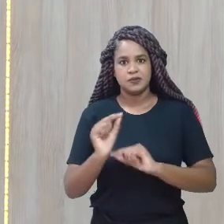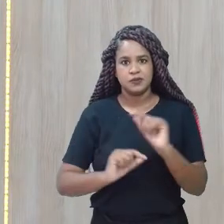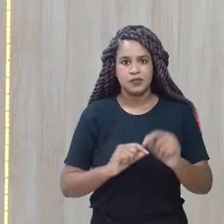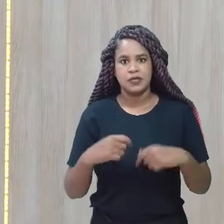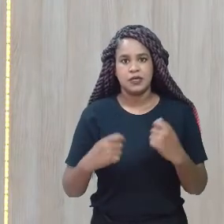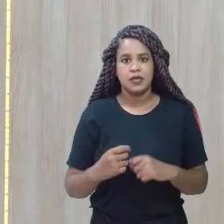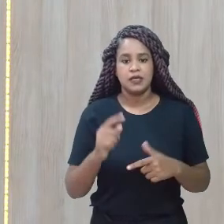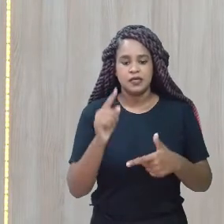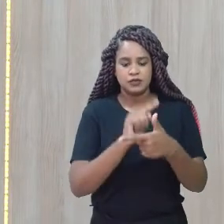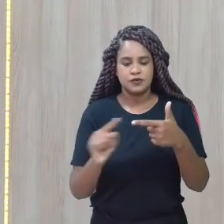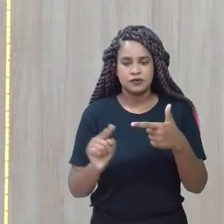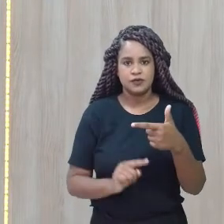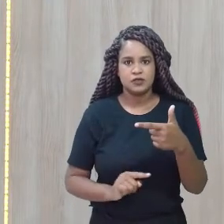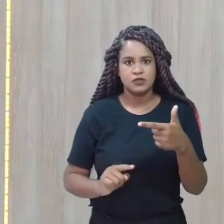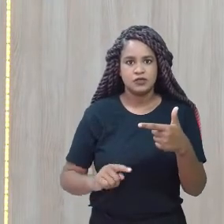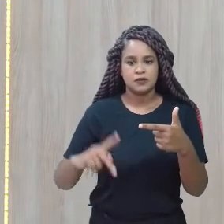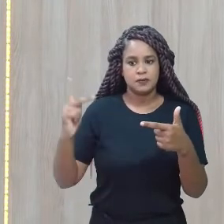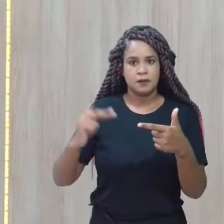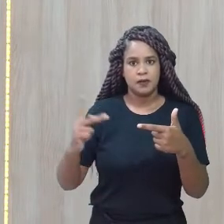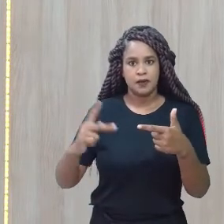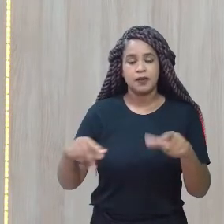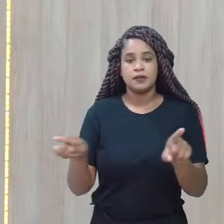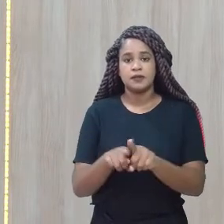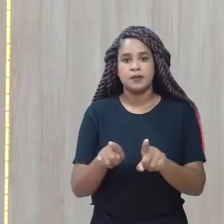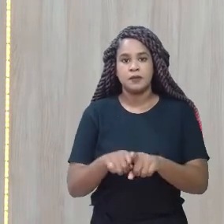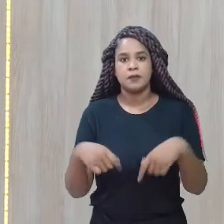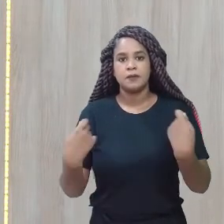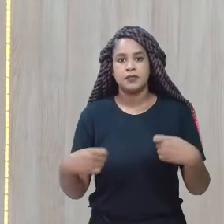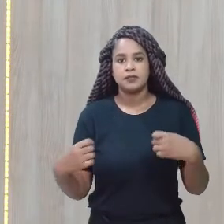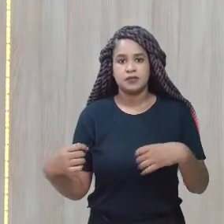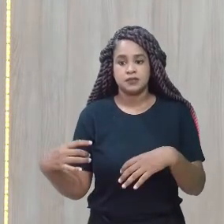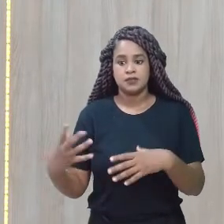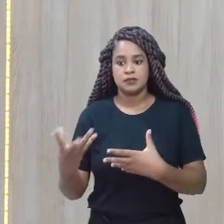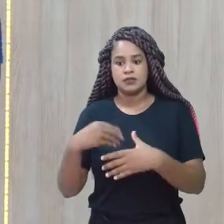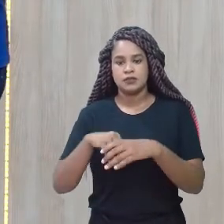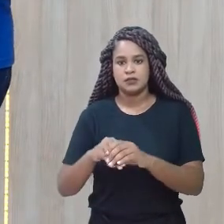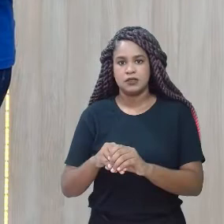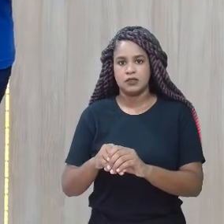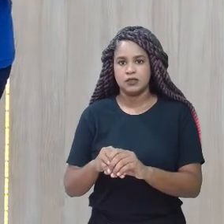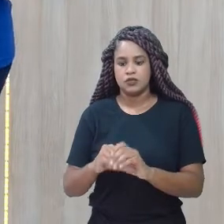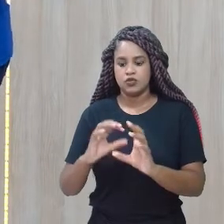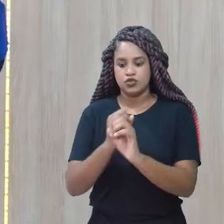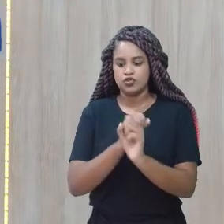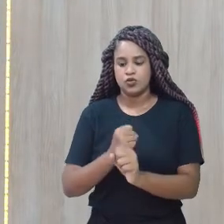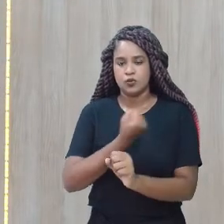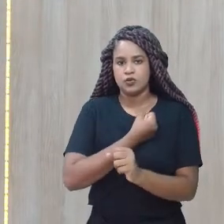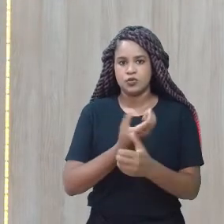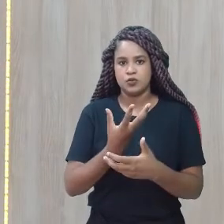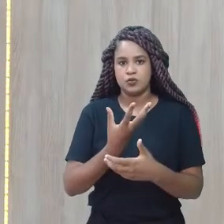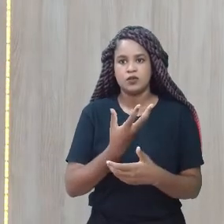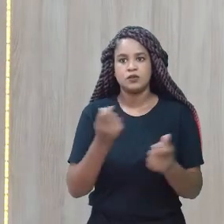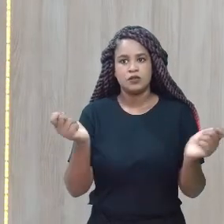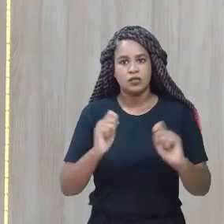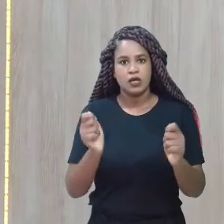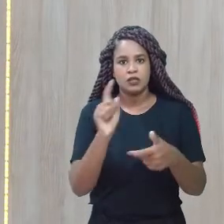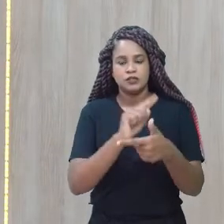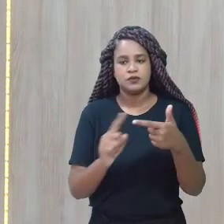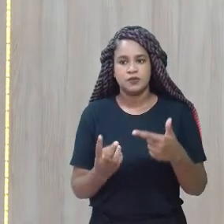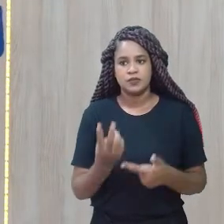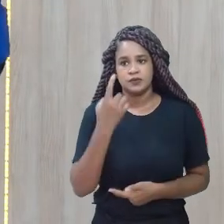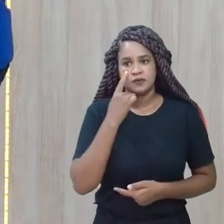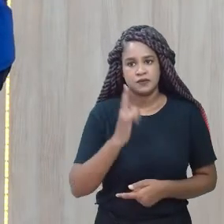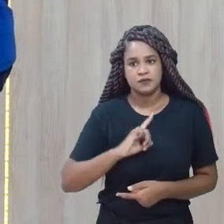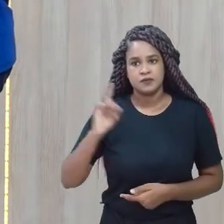né, para dividir por ele, tanto ser par, quanto a soma dos algarismos dá um divisor para 3. Então, a gente vai observar aqui,